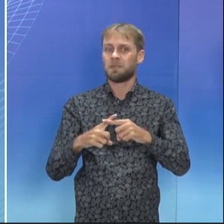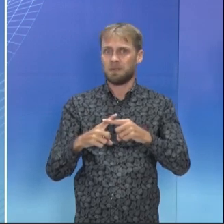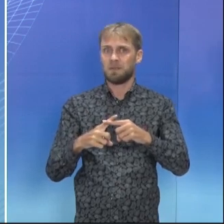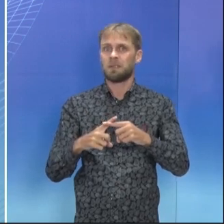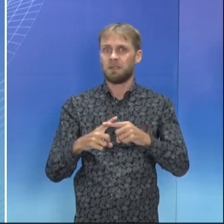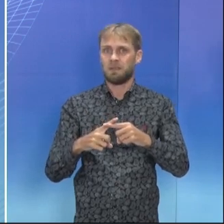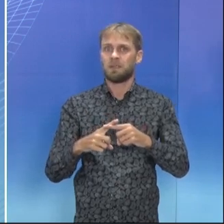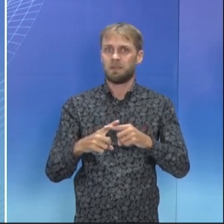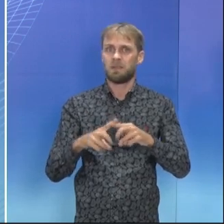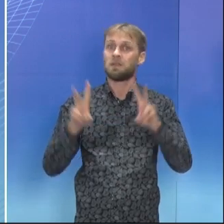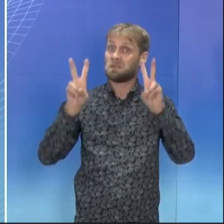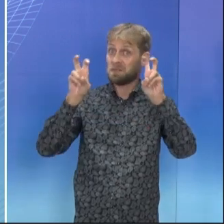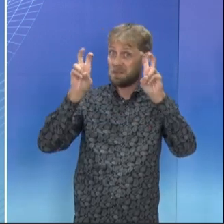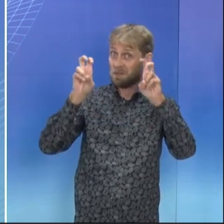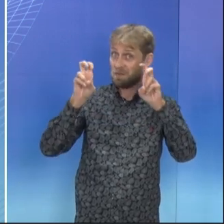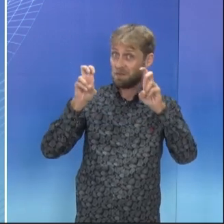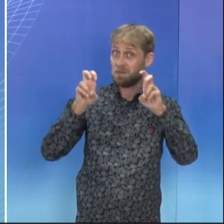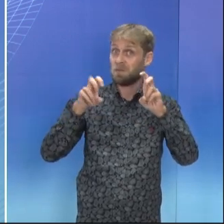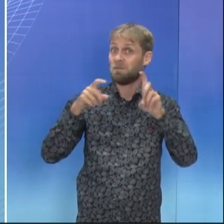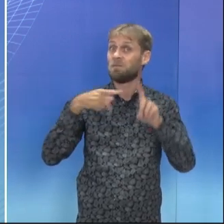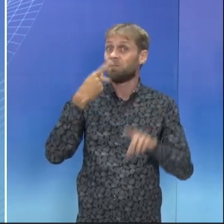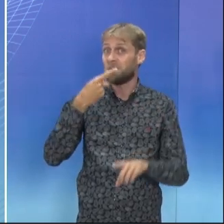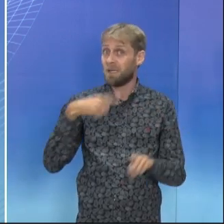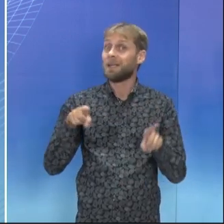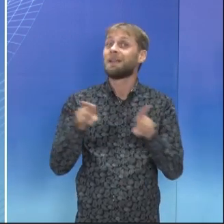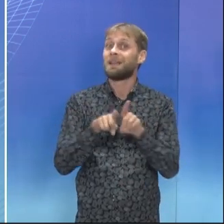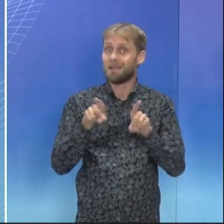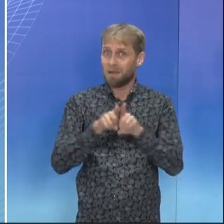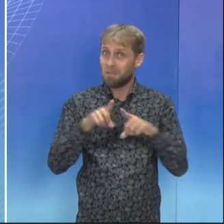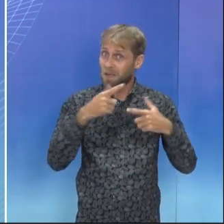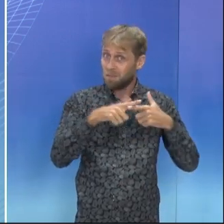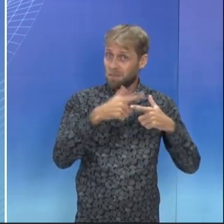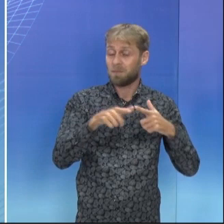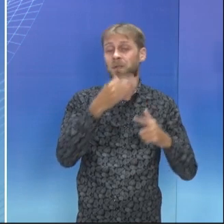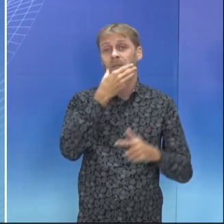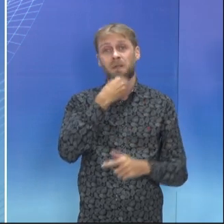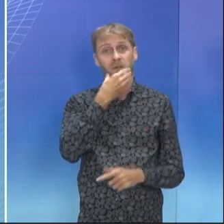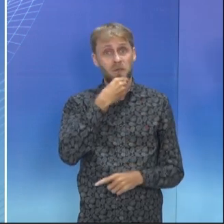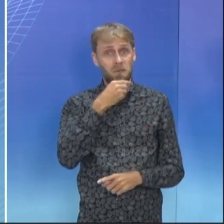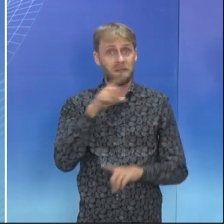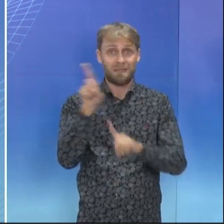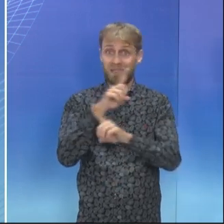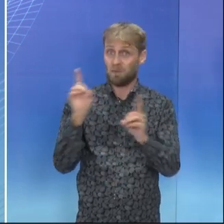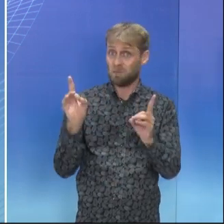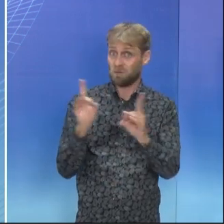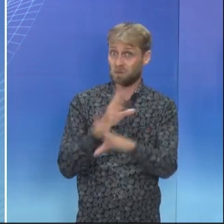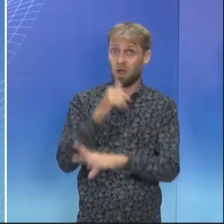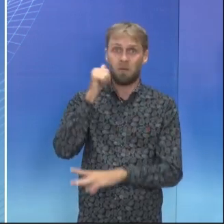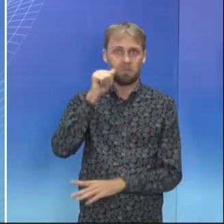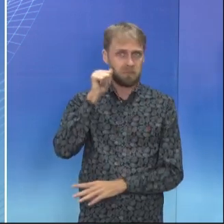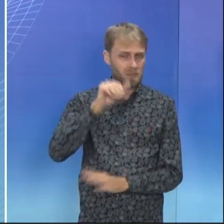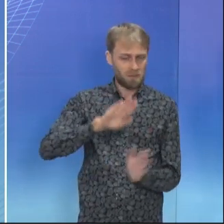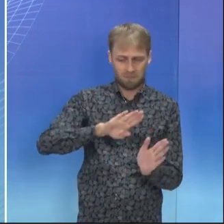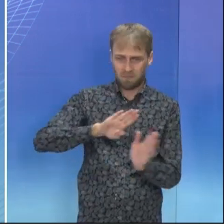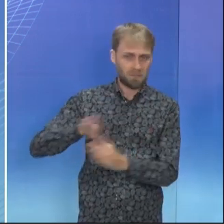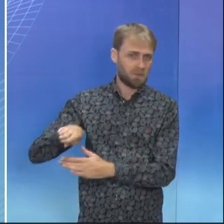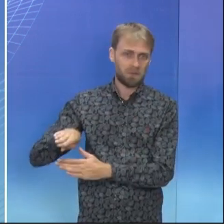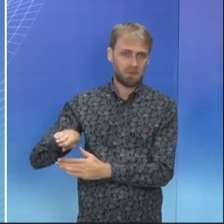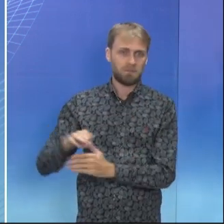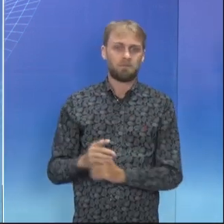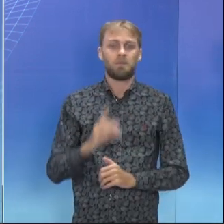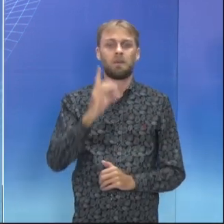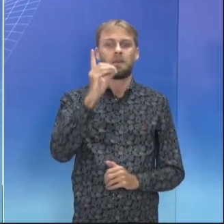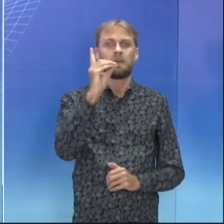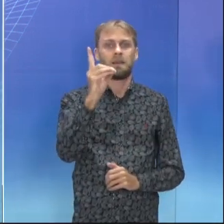no título do texto, já fala que também é um problema de homens. Então, não se restringe somente à população feminina.